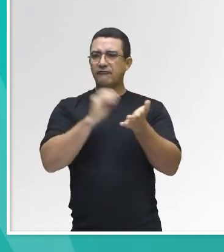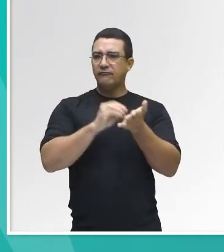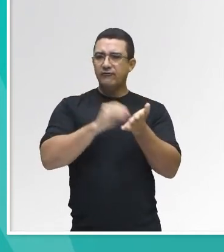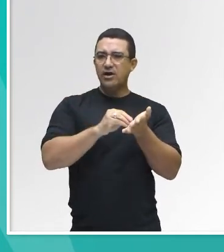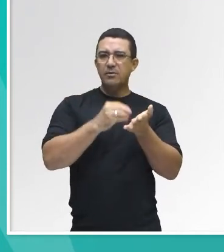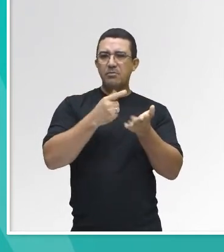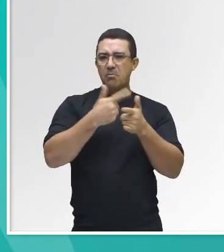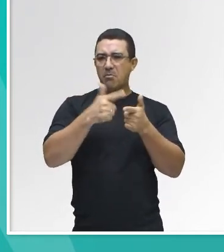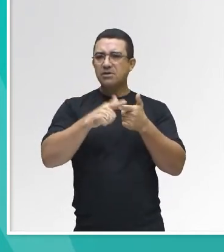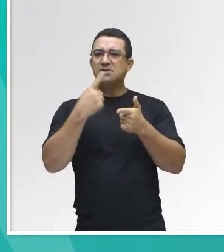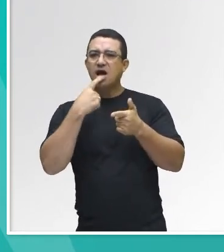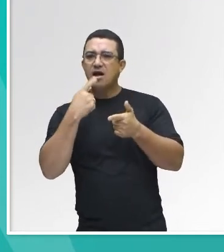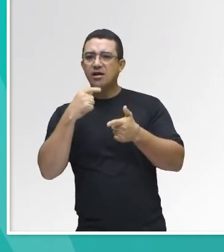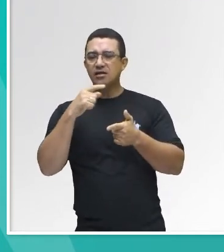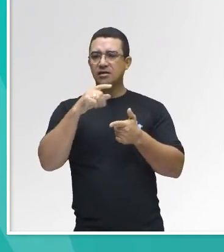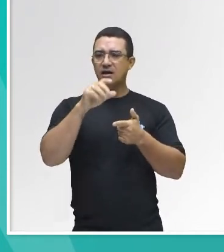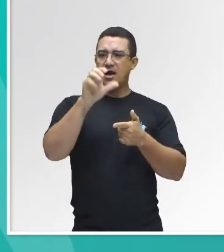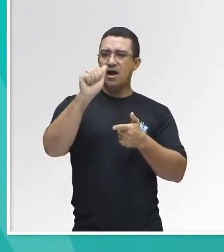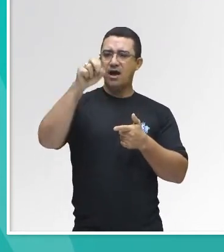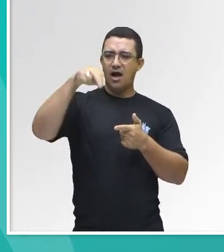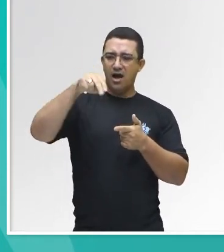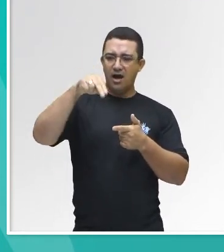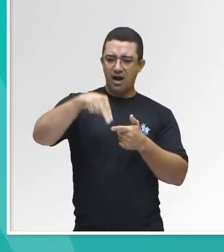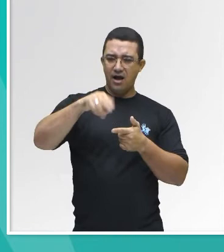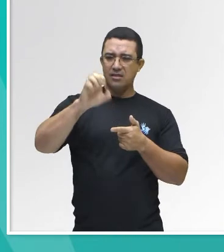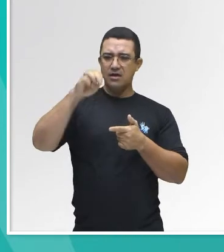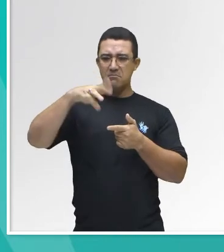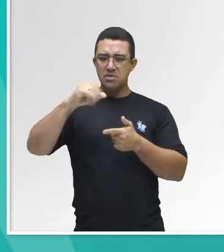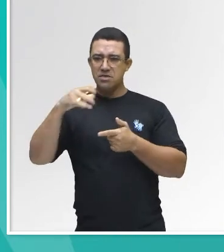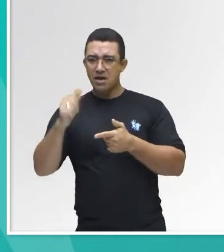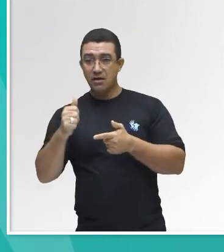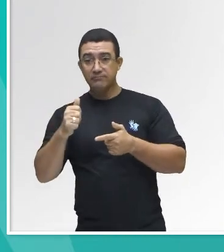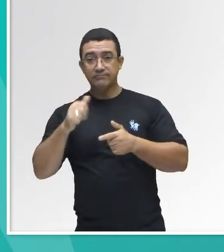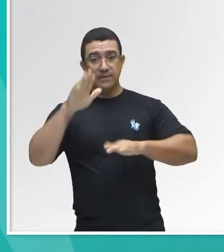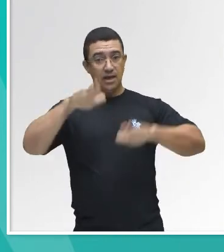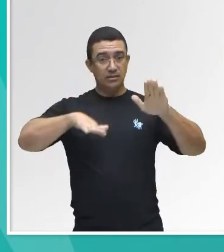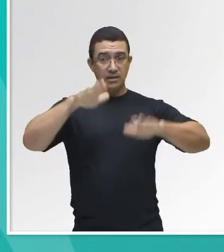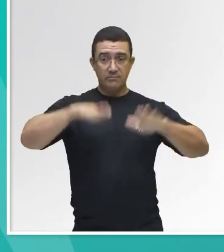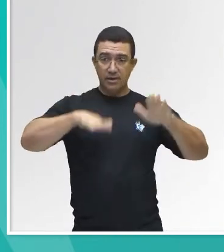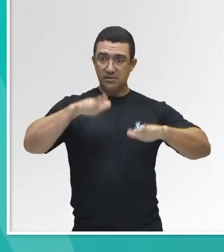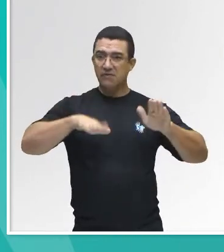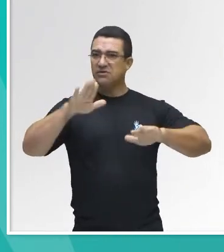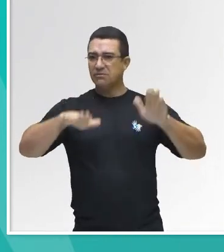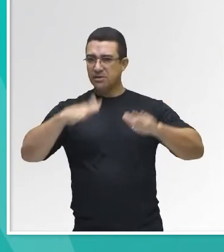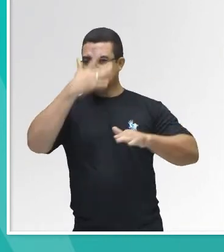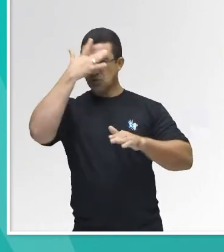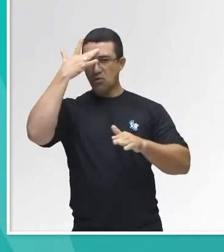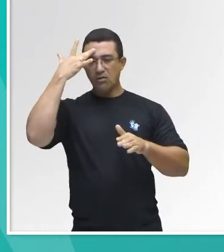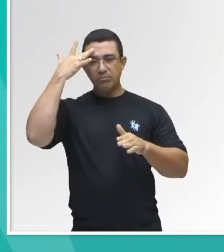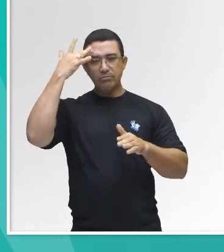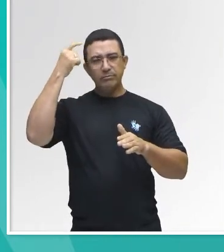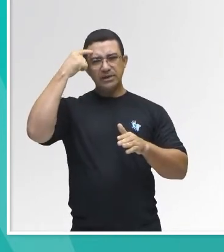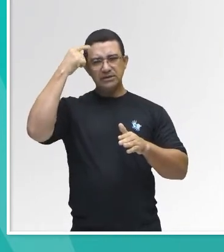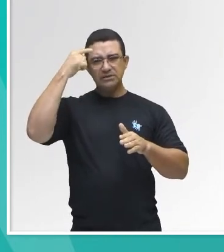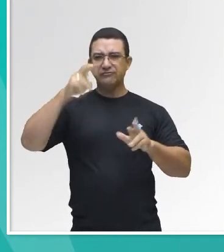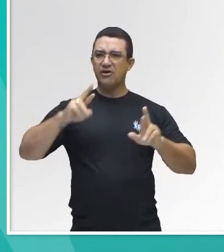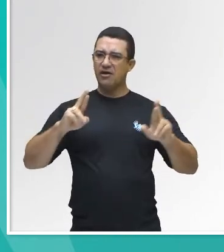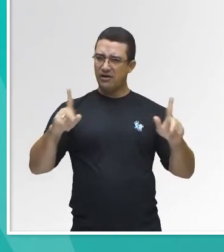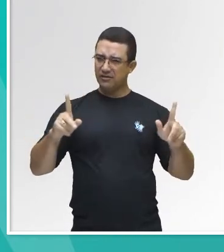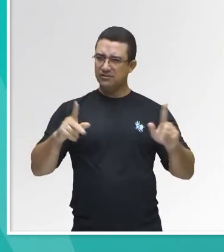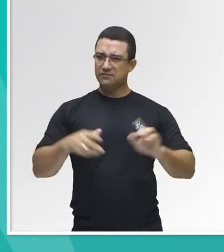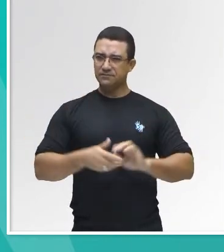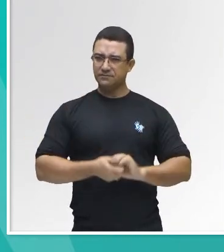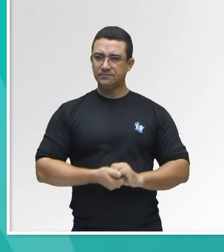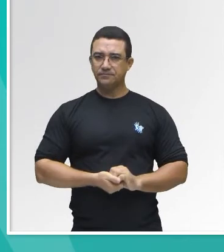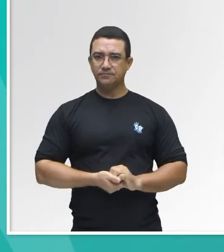ver que, dependendo do ponto de vista, a pessoa toma uma conclusão diferente. Nós temos